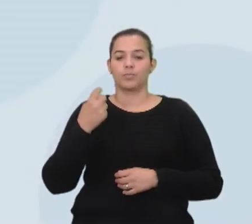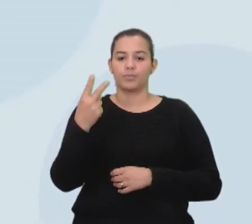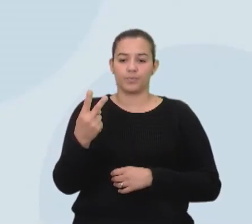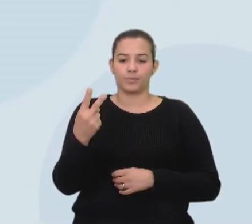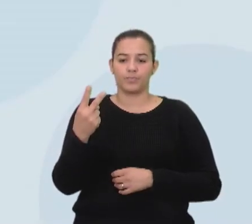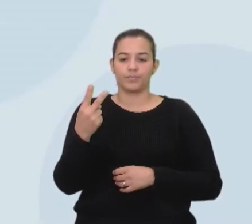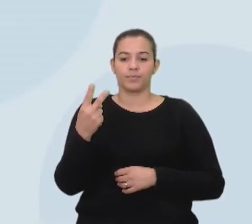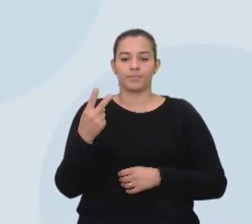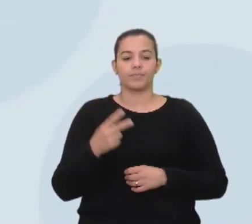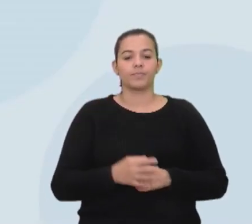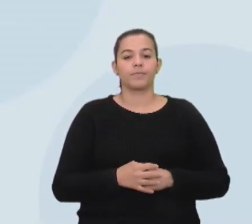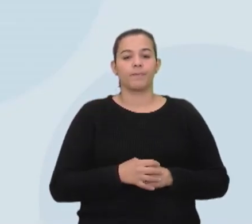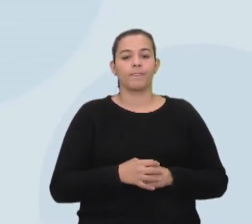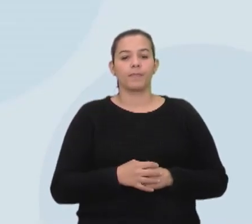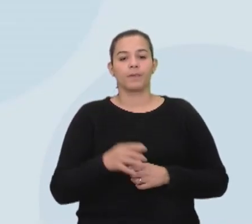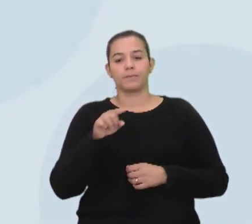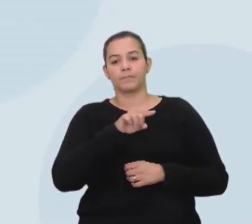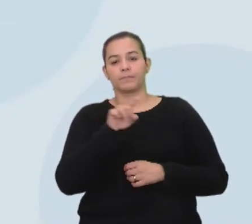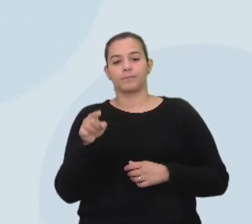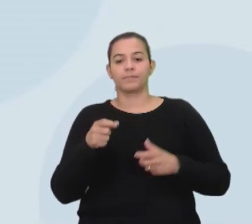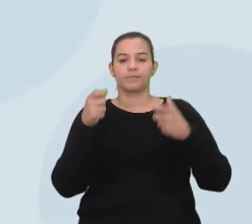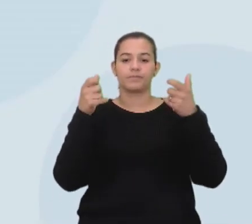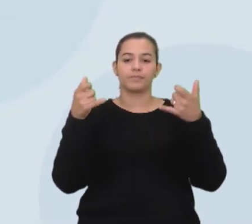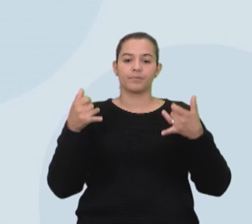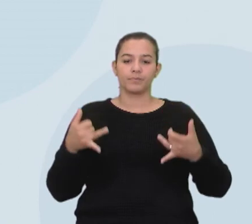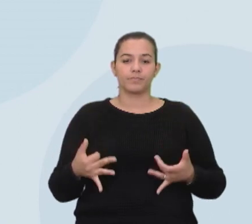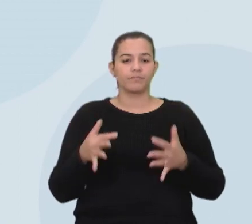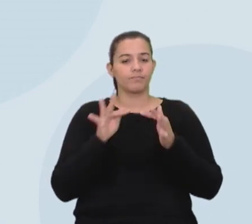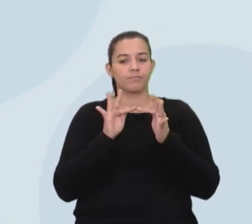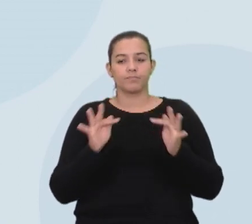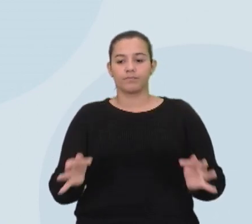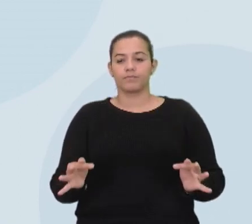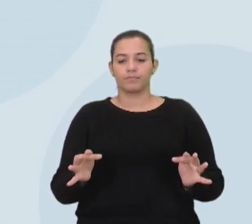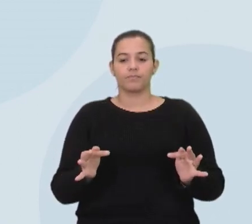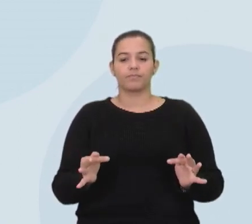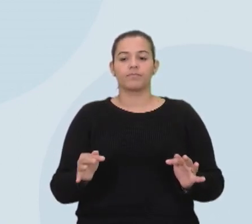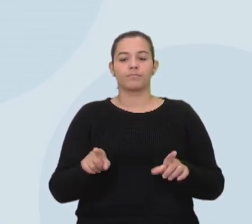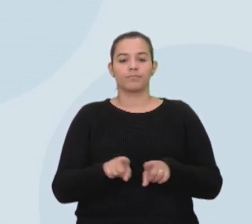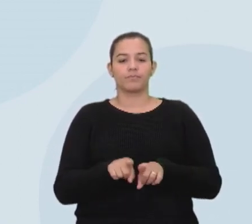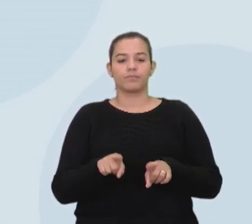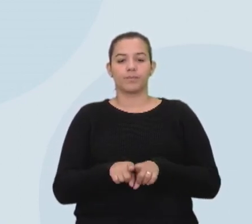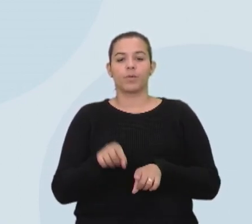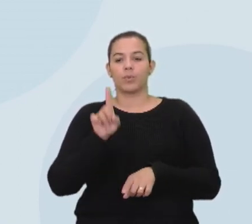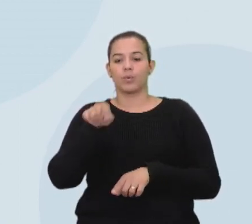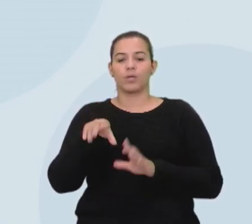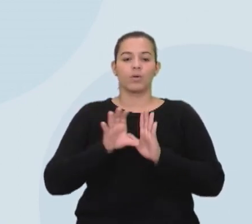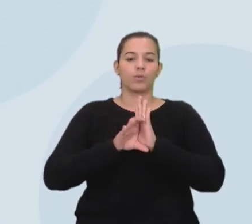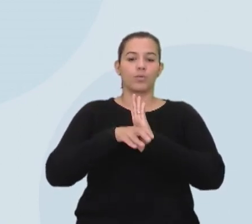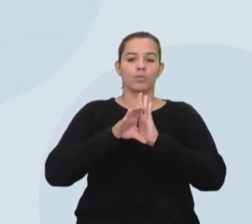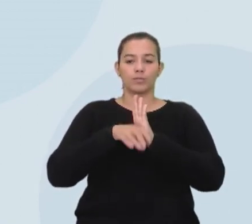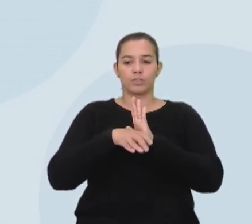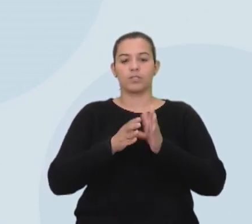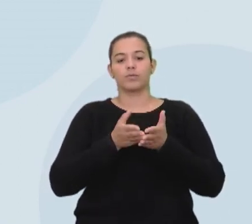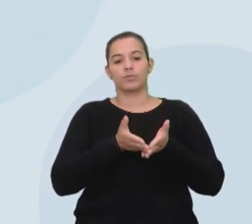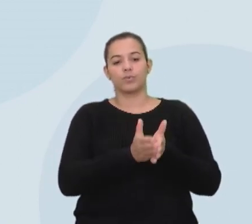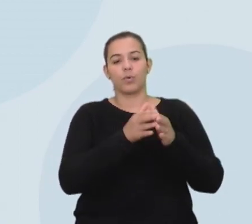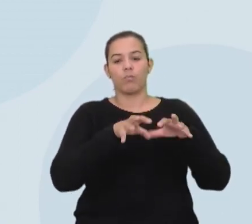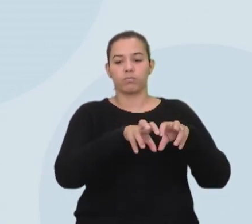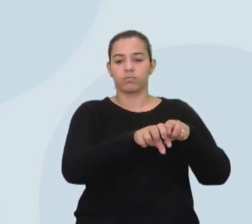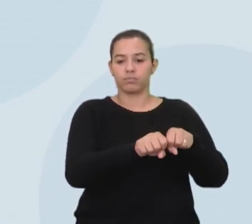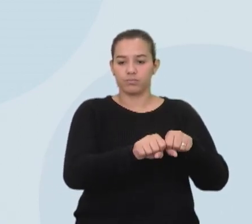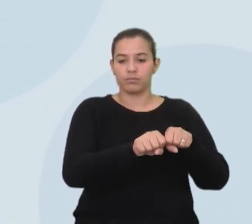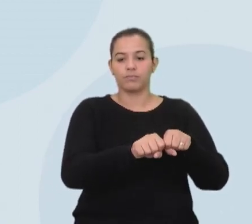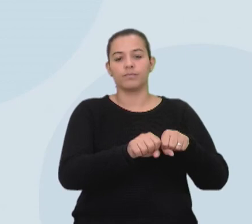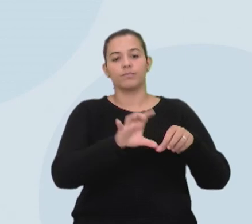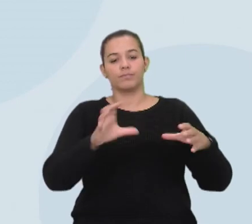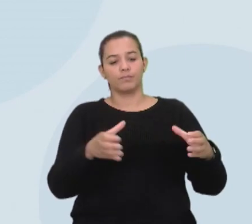para vocês, explicando aí, bem simplificadamente, né, o que é o conceito de colonialidade,